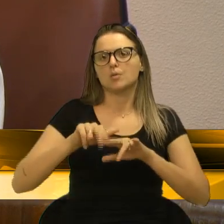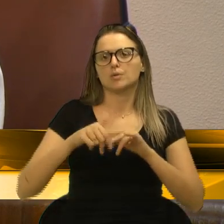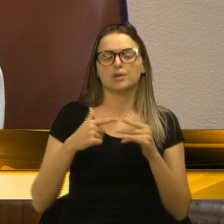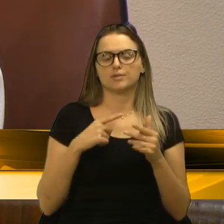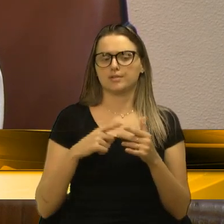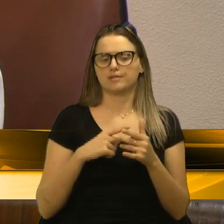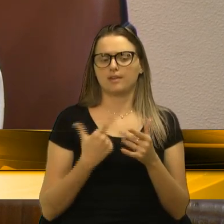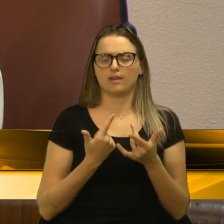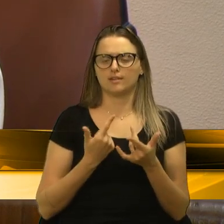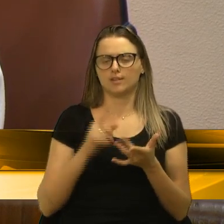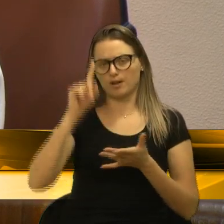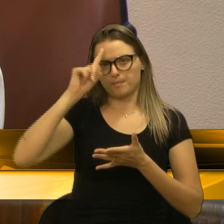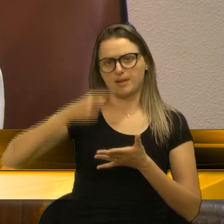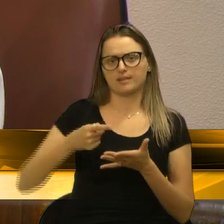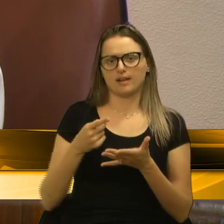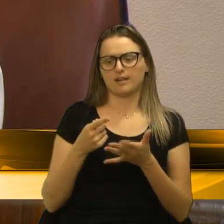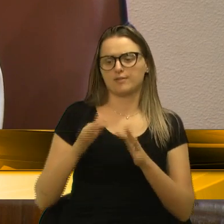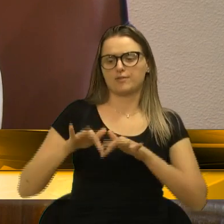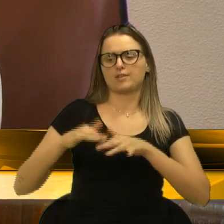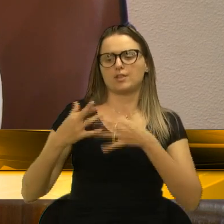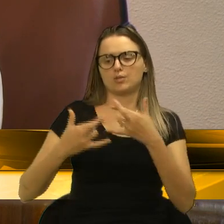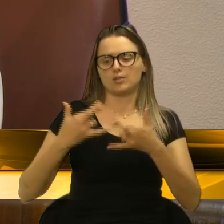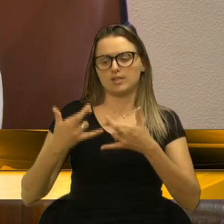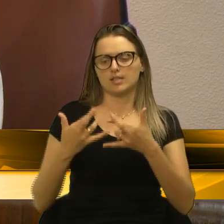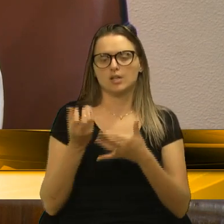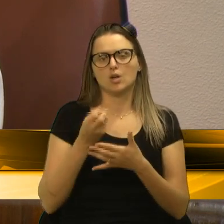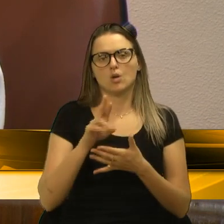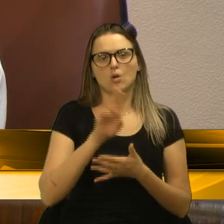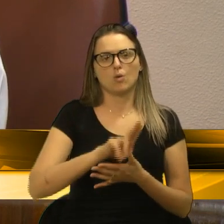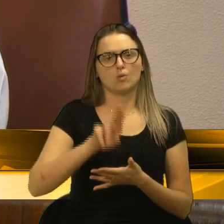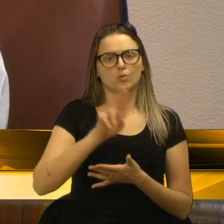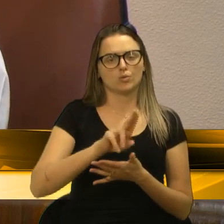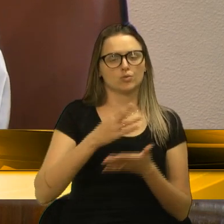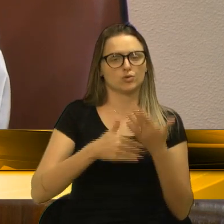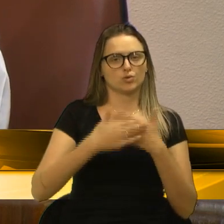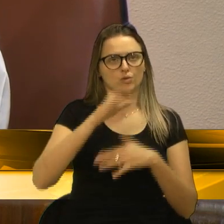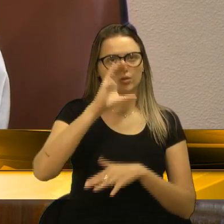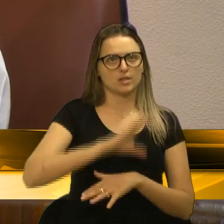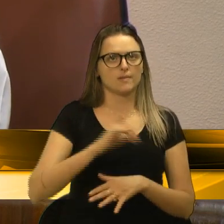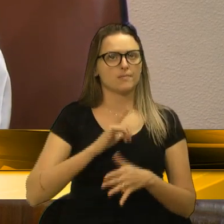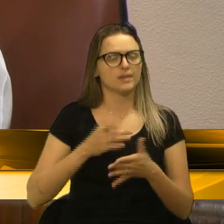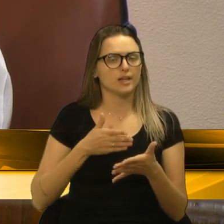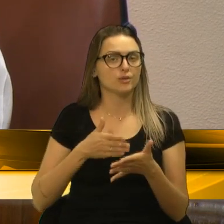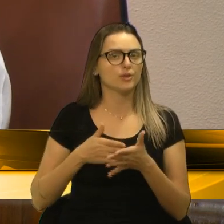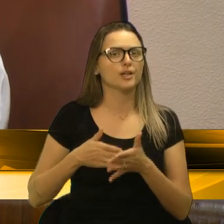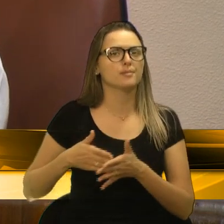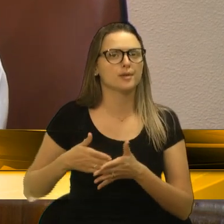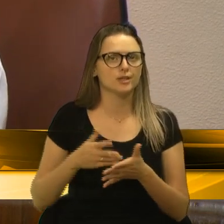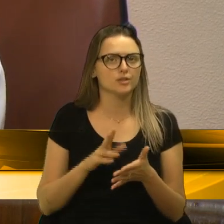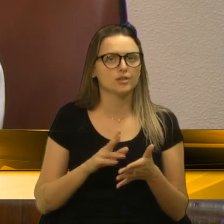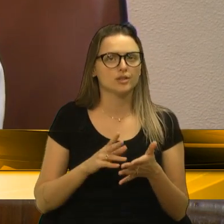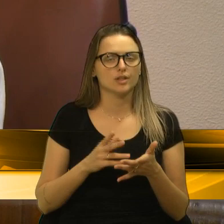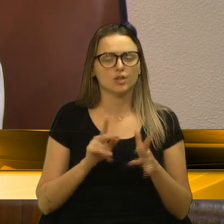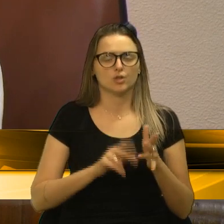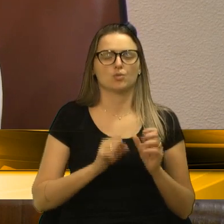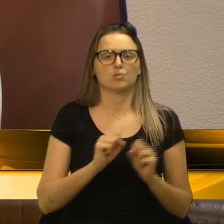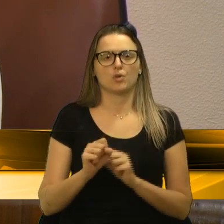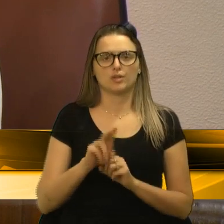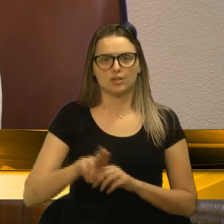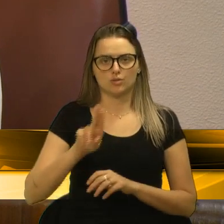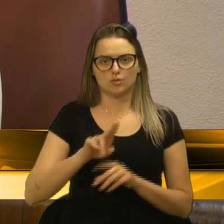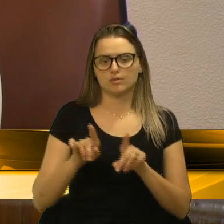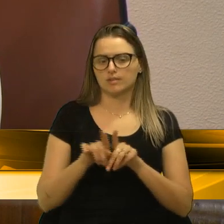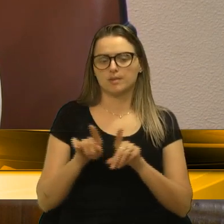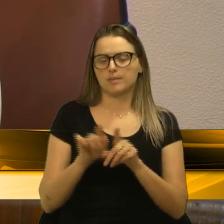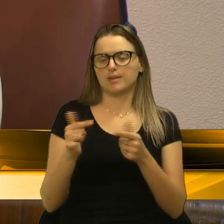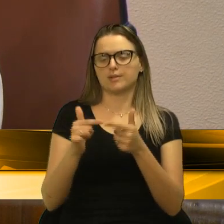sua destinação ao lazer e ocupação dos cidadãos, limitando suas condições de uso e prejudicando a